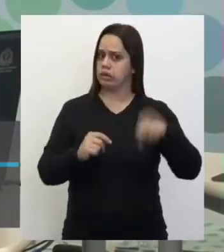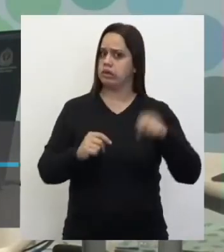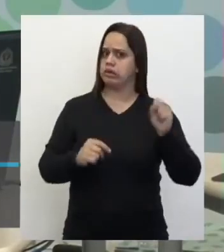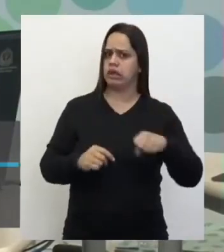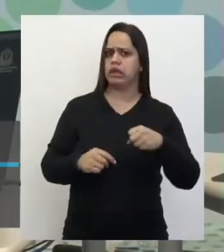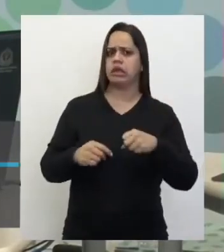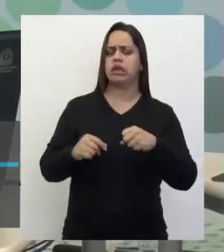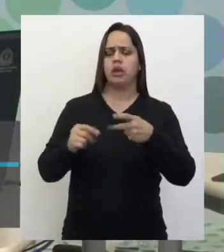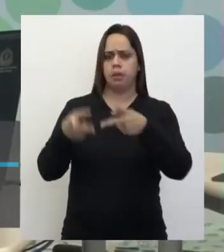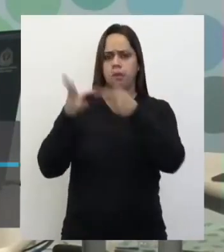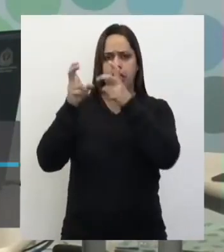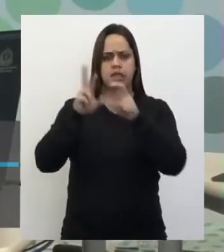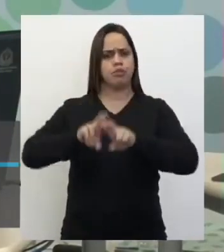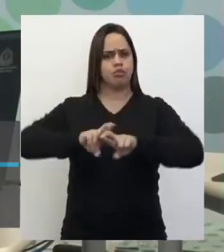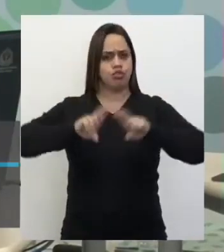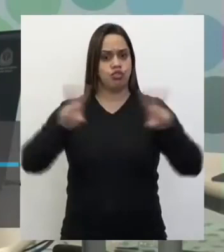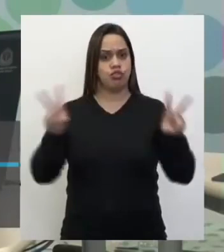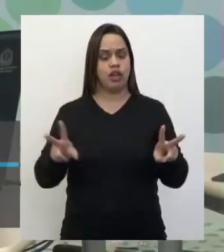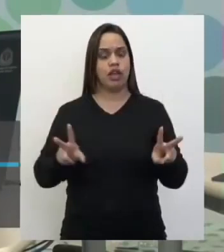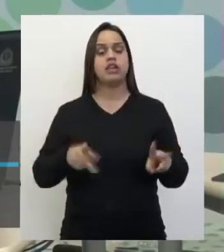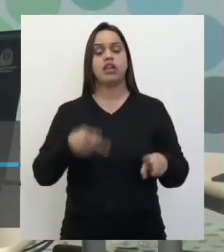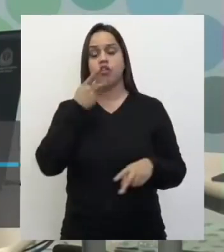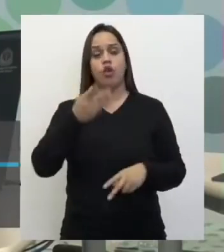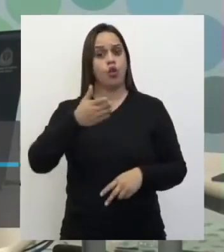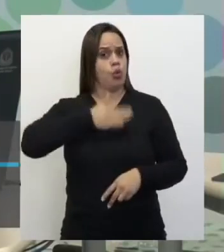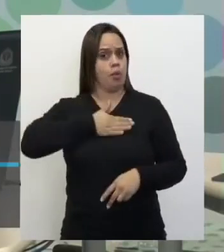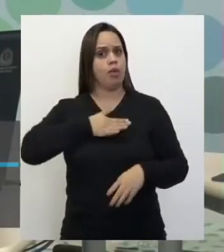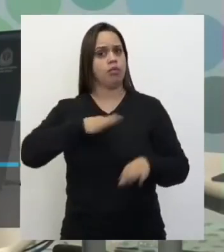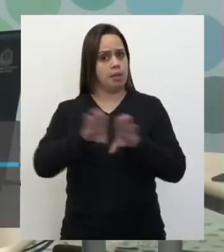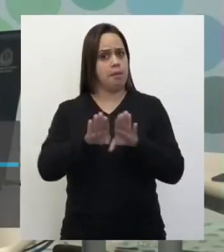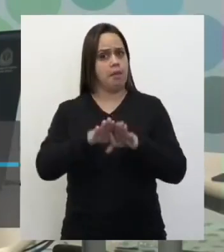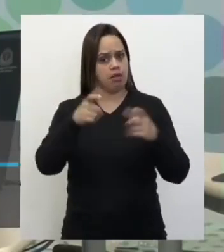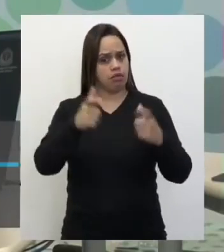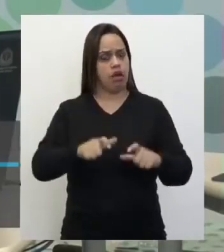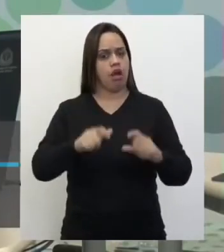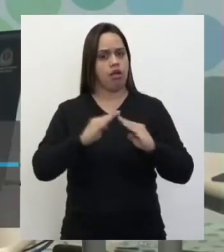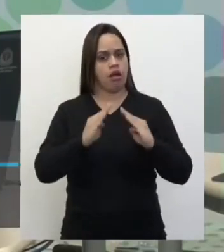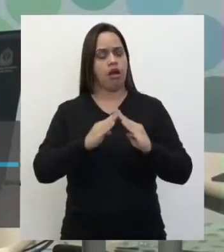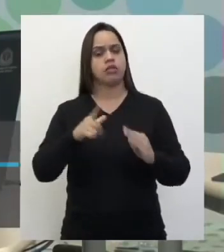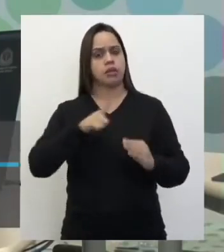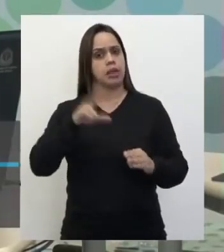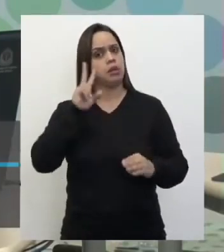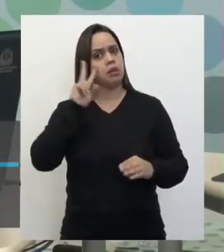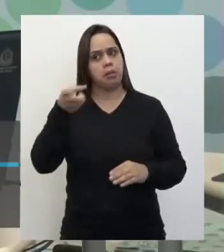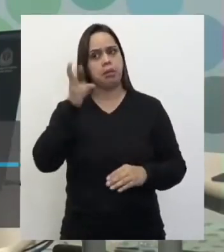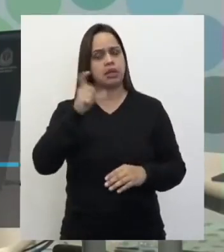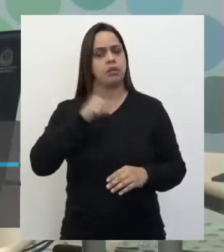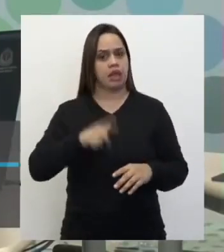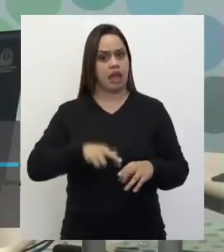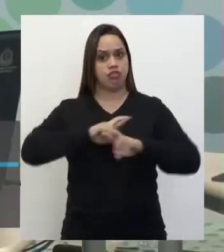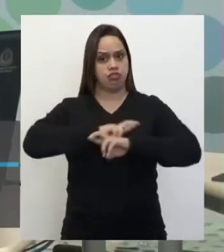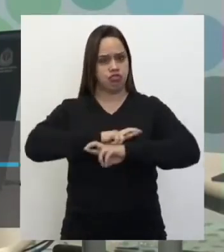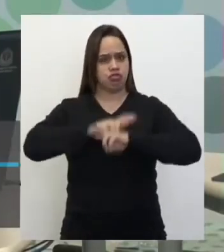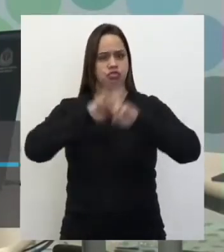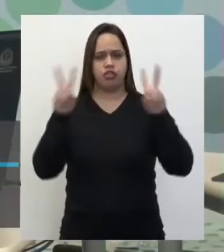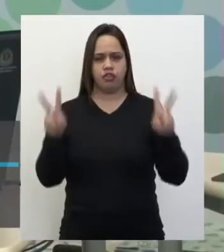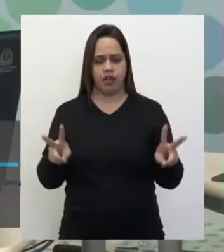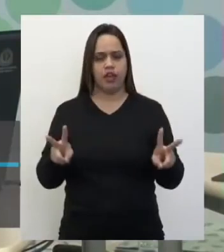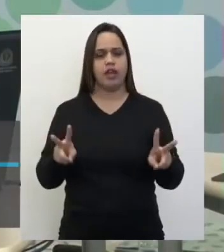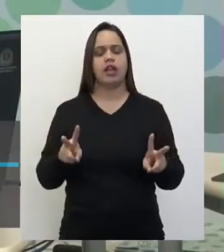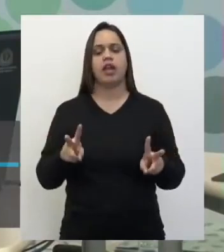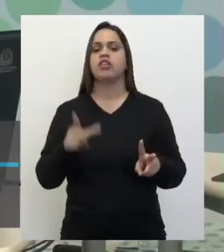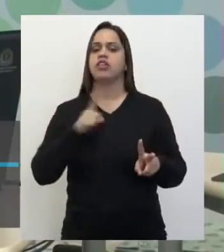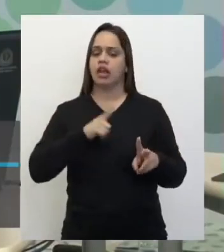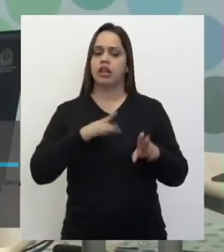diferença, inclusive no meu. Ou seja, ele fez essa observação no local de vivência dele e falou que também tem